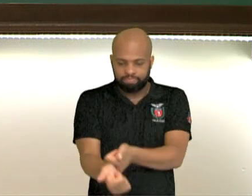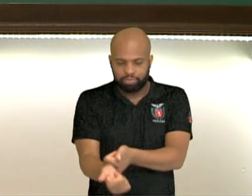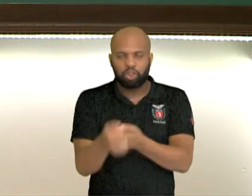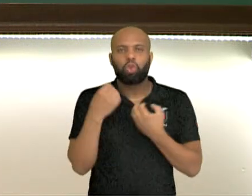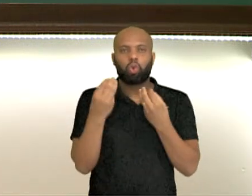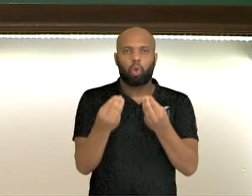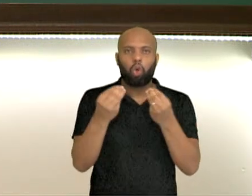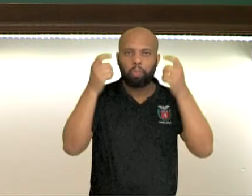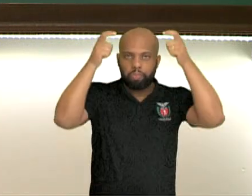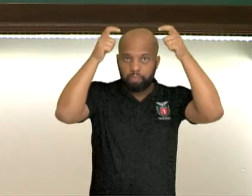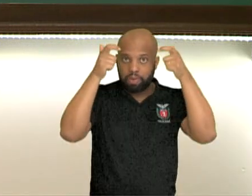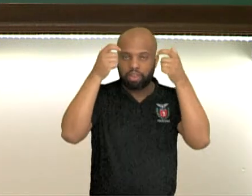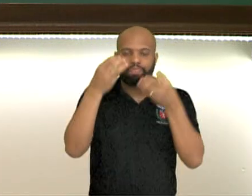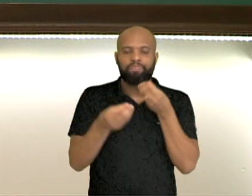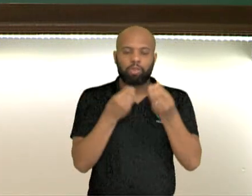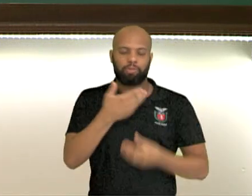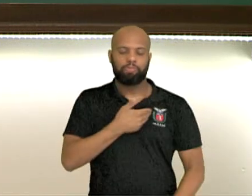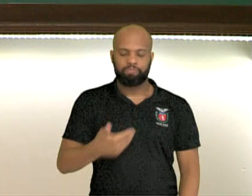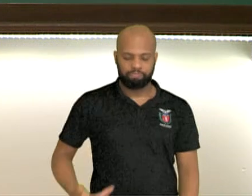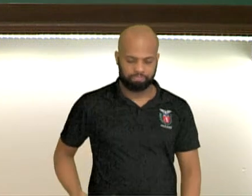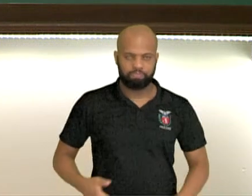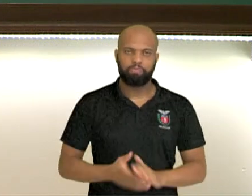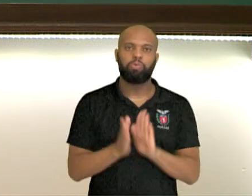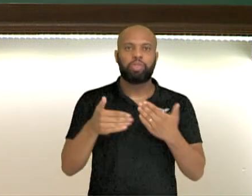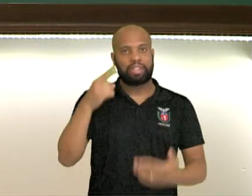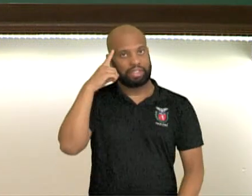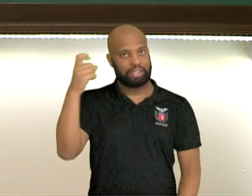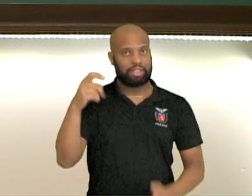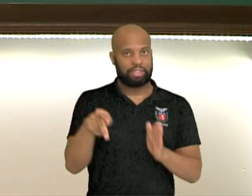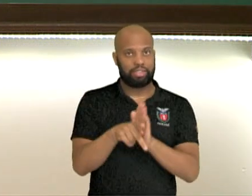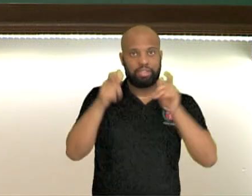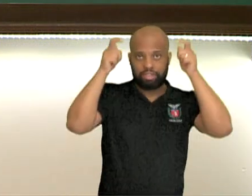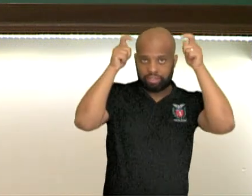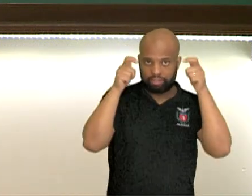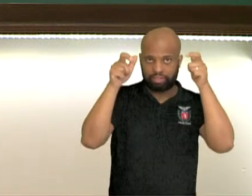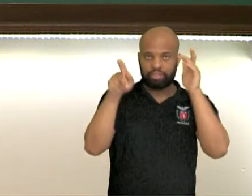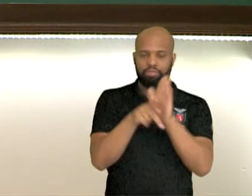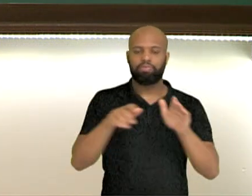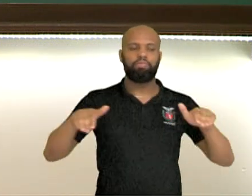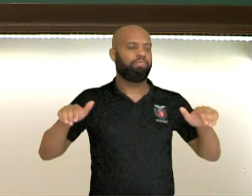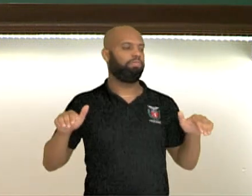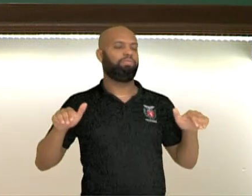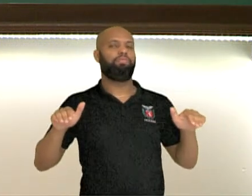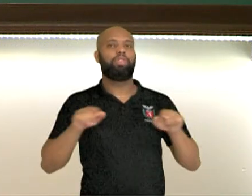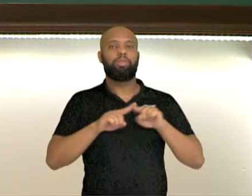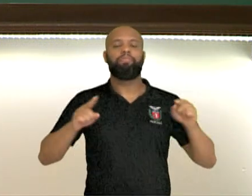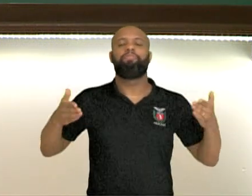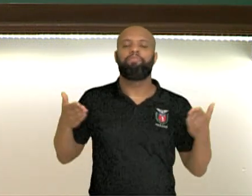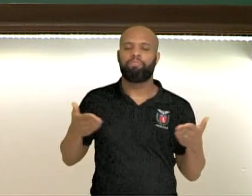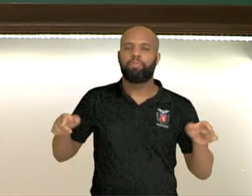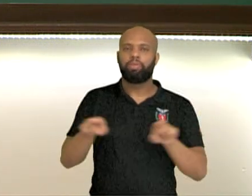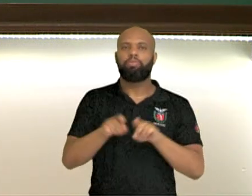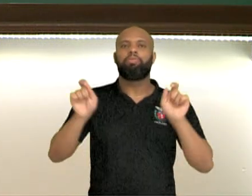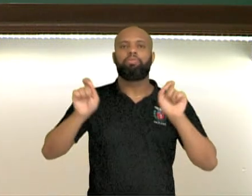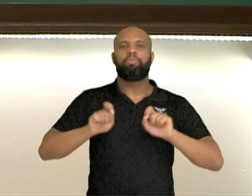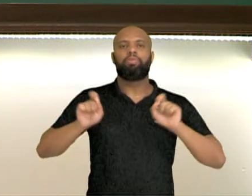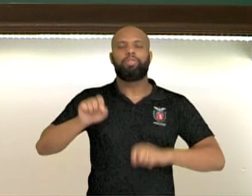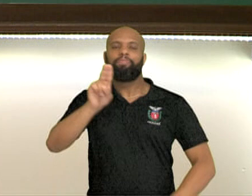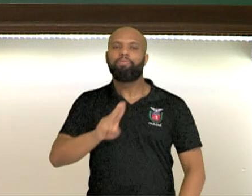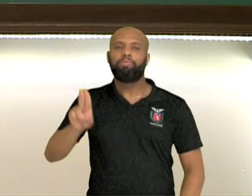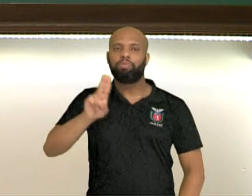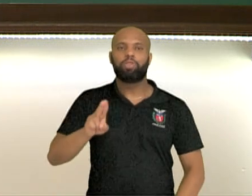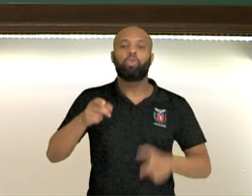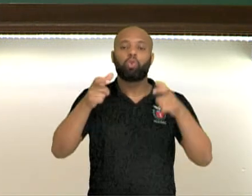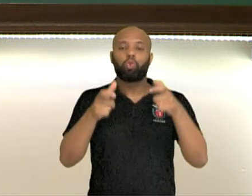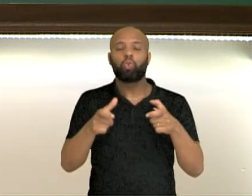de como se governar. Claro que na ideia do príncipe, do principado, na monarquia, mas hoje também poderia ser utilizado